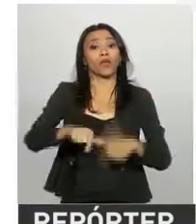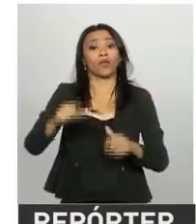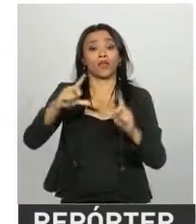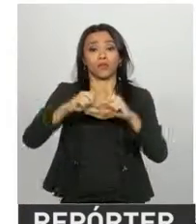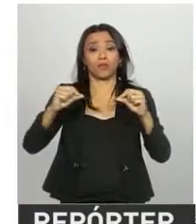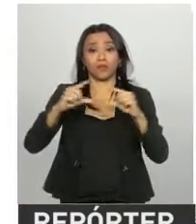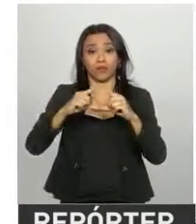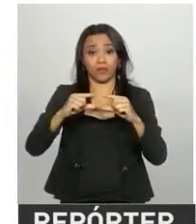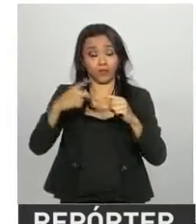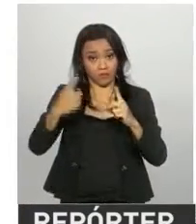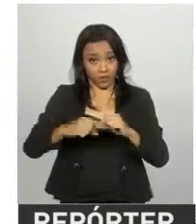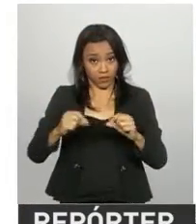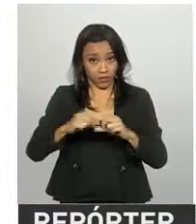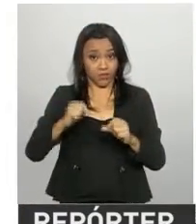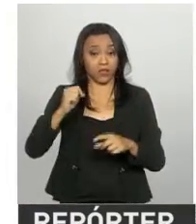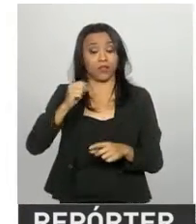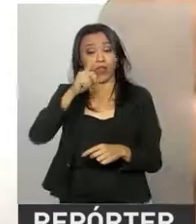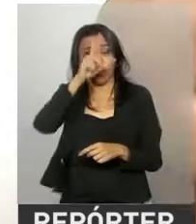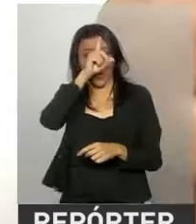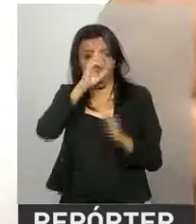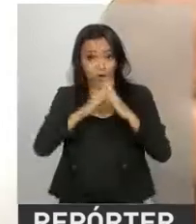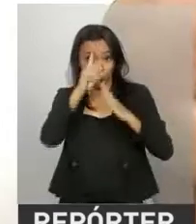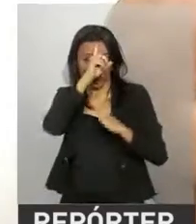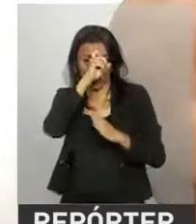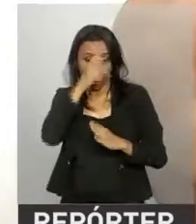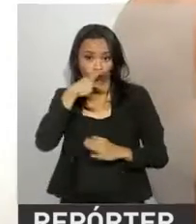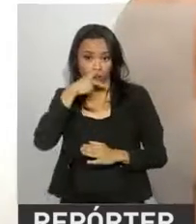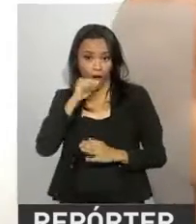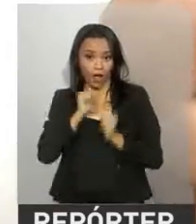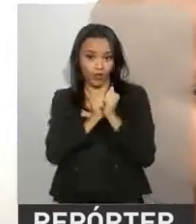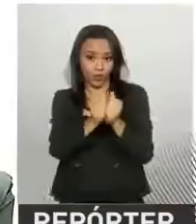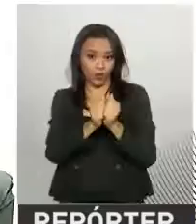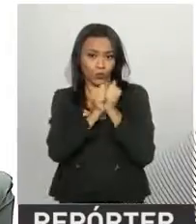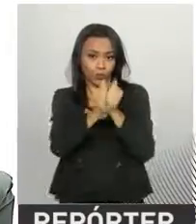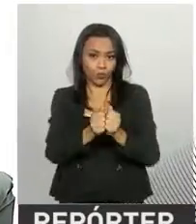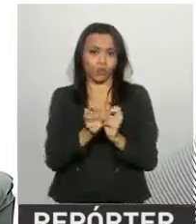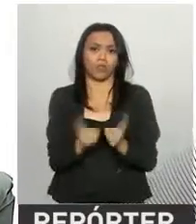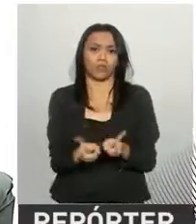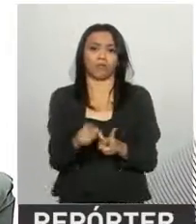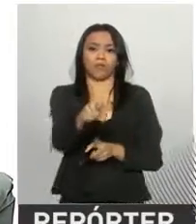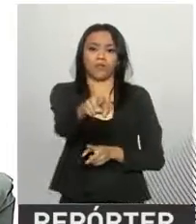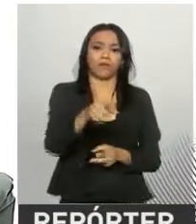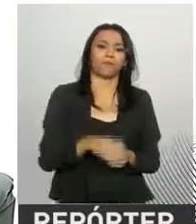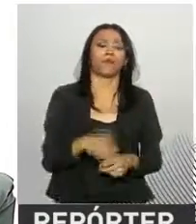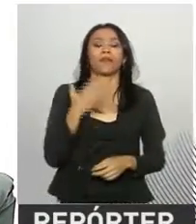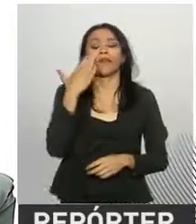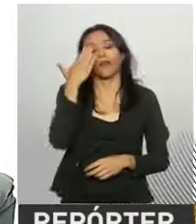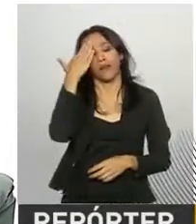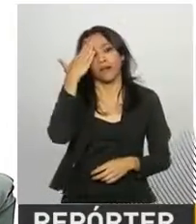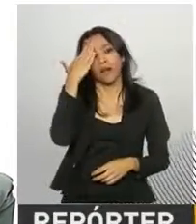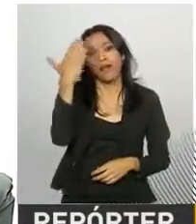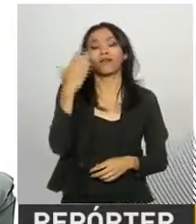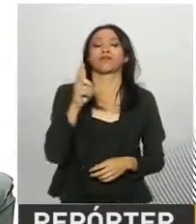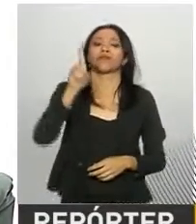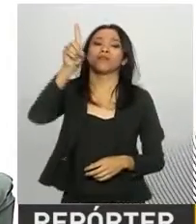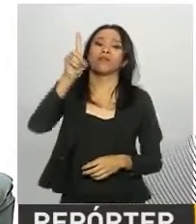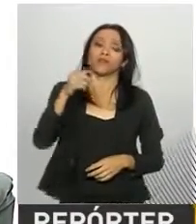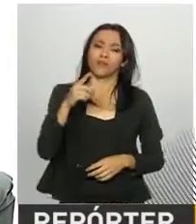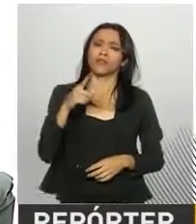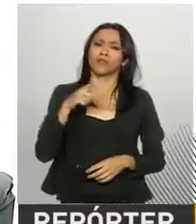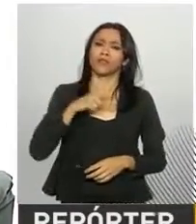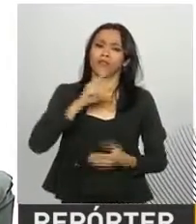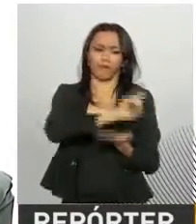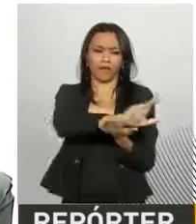o pai fábio acompanha o tratamento desde o início graças a deus a gente tem muita gente que